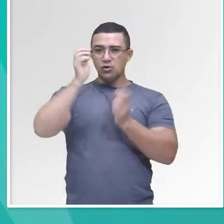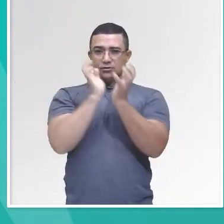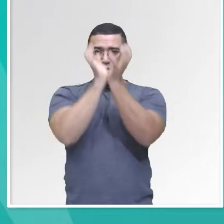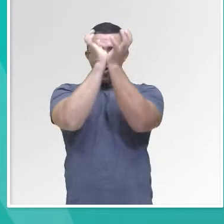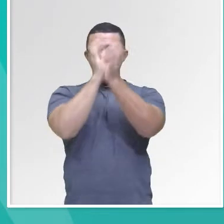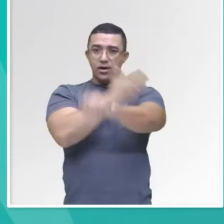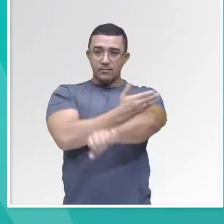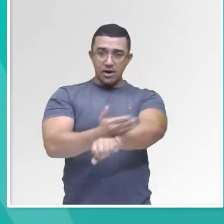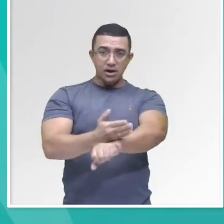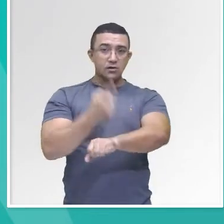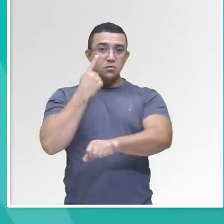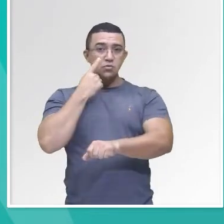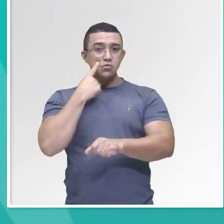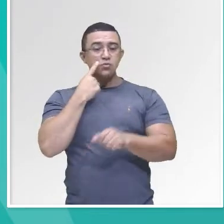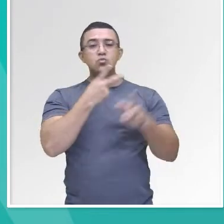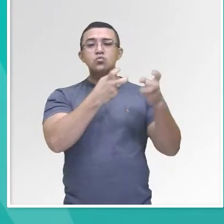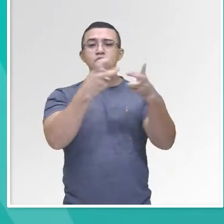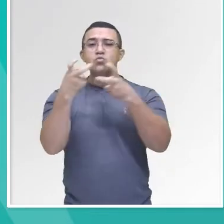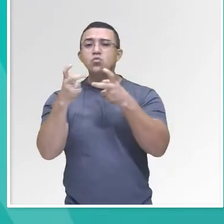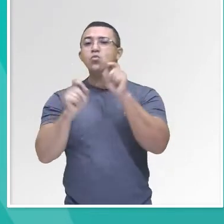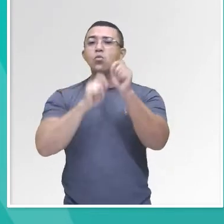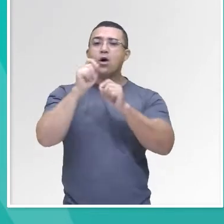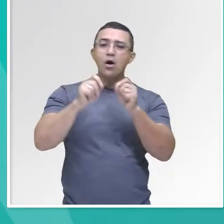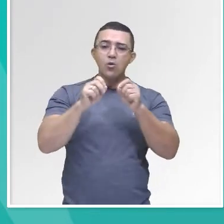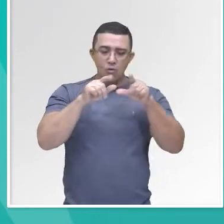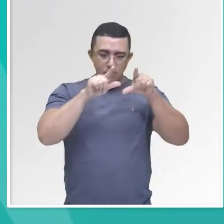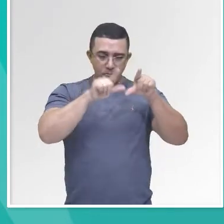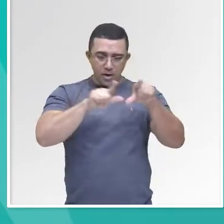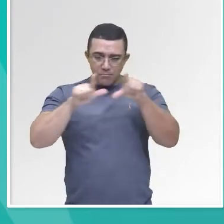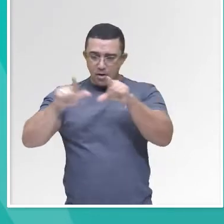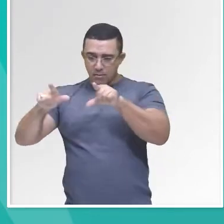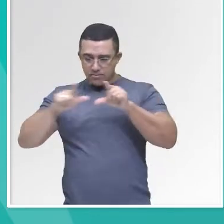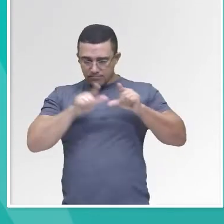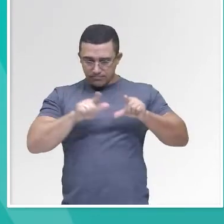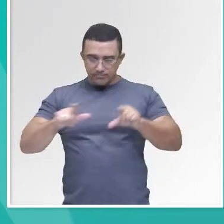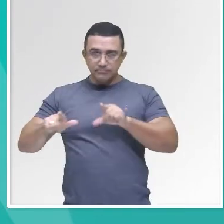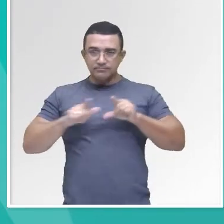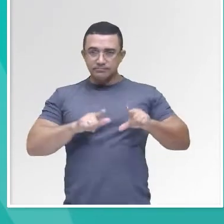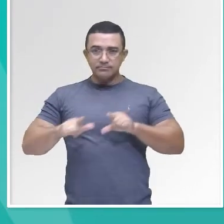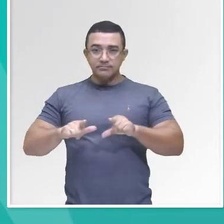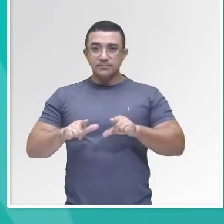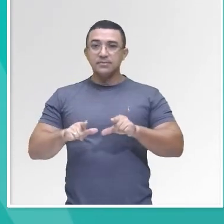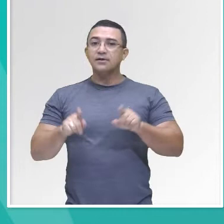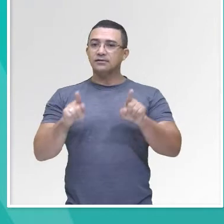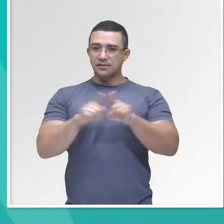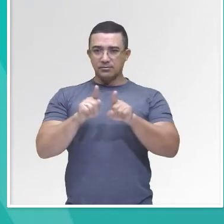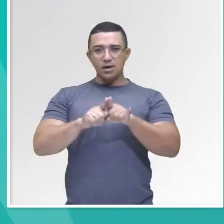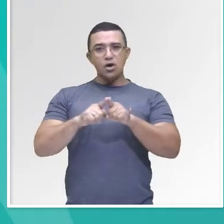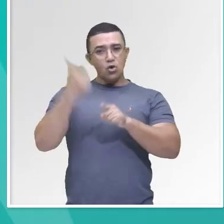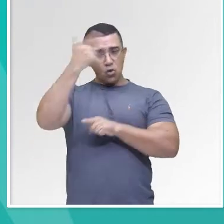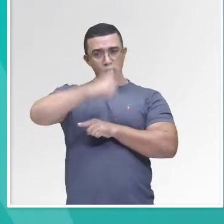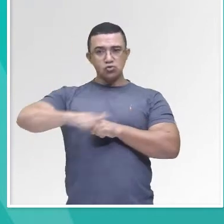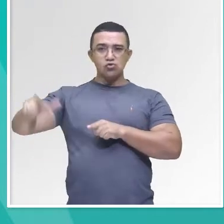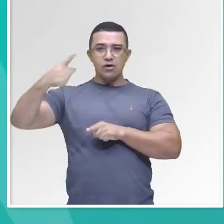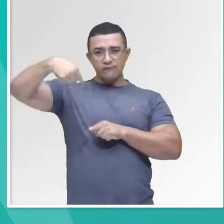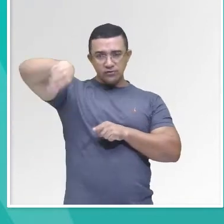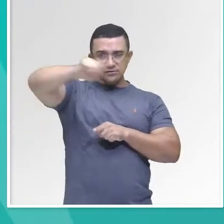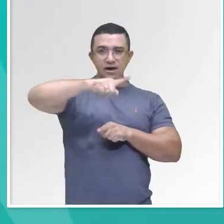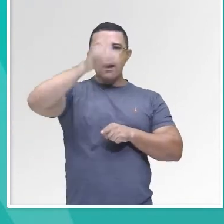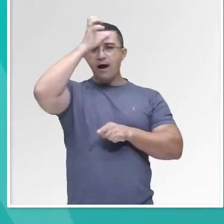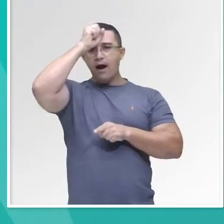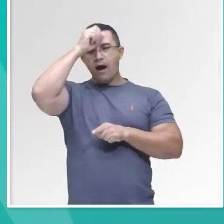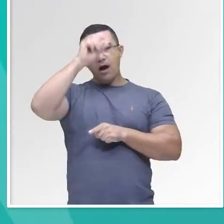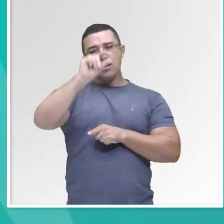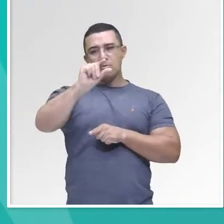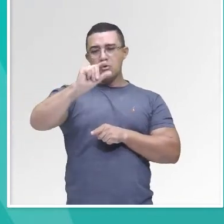observem e identifiquem as casas, tá bom? E assim nós vamos continuar para vocês aprenderem um pouco mais